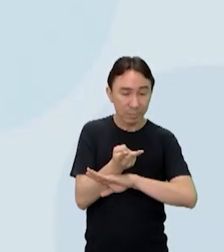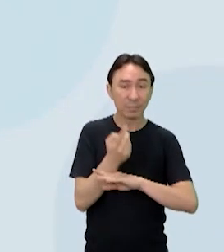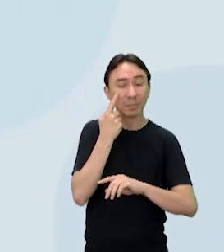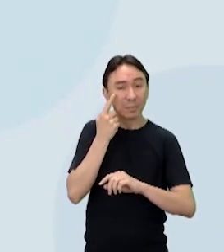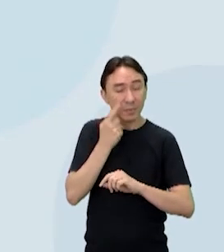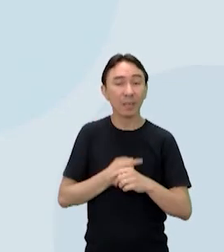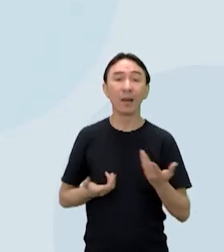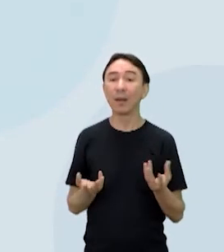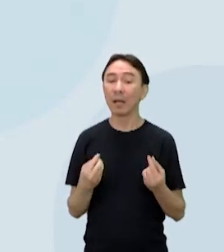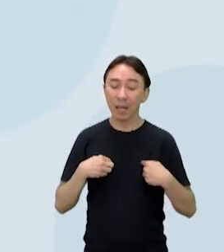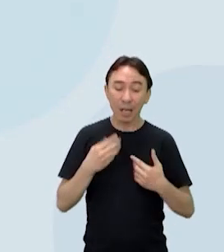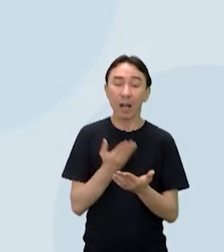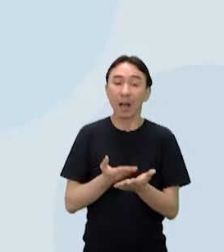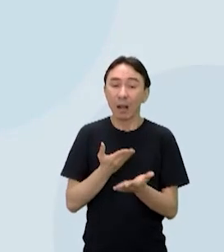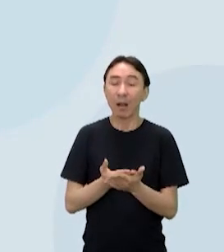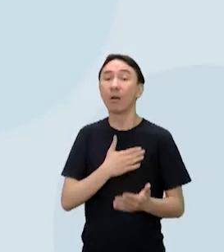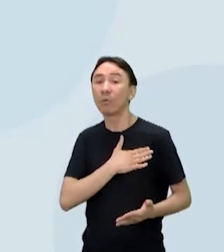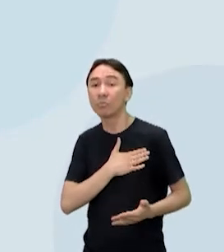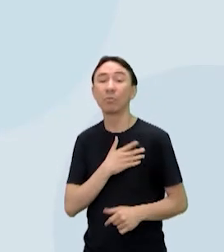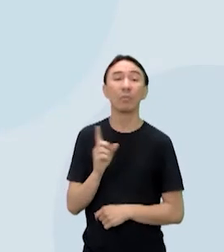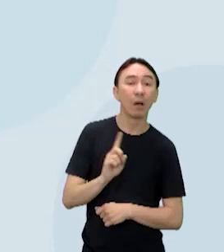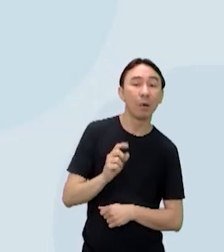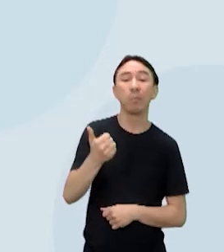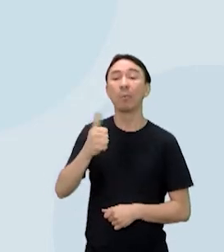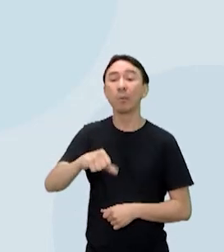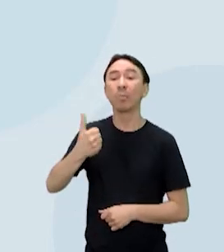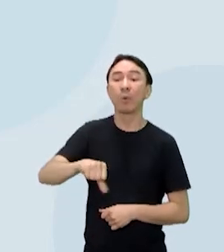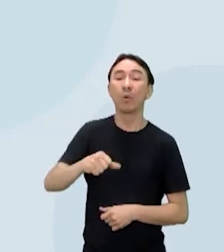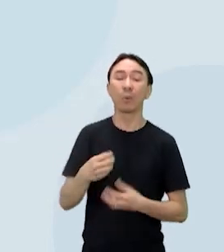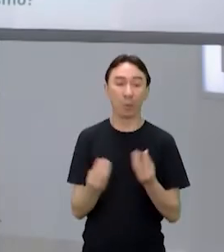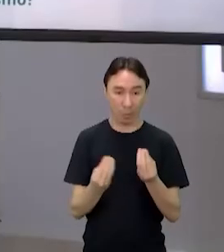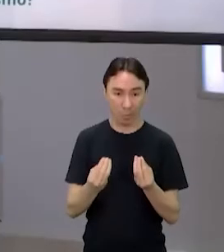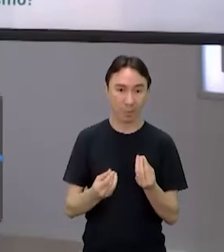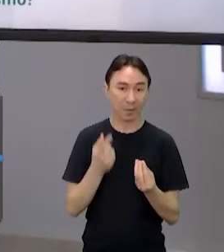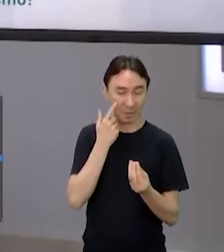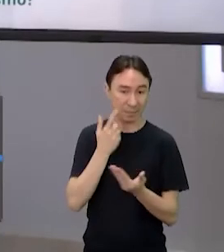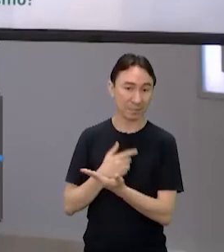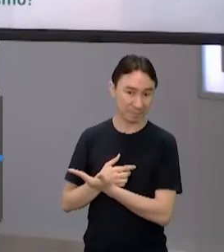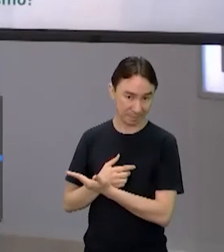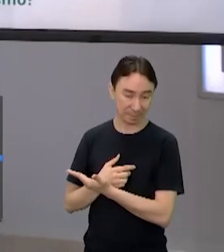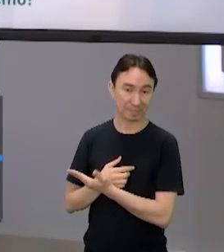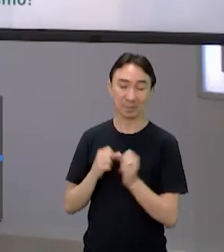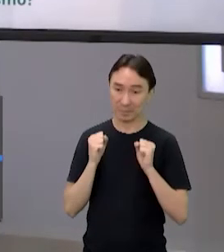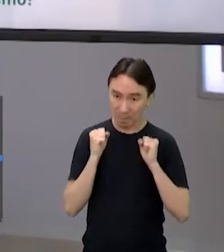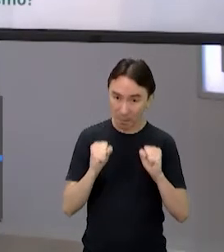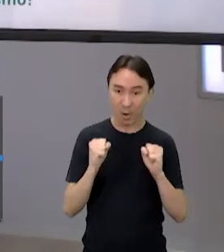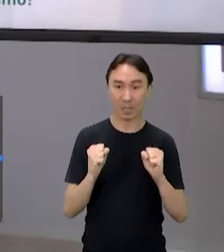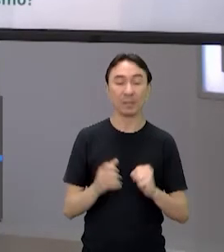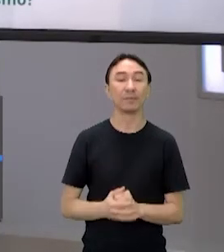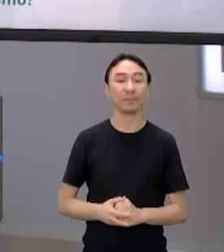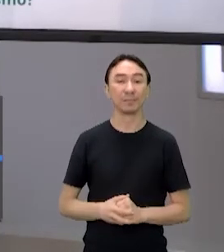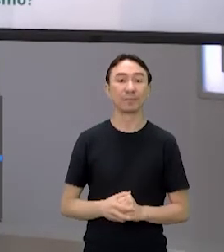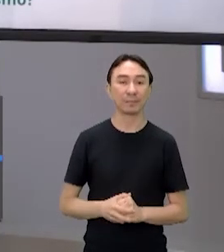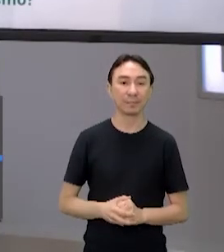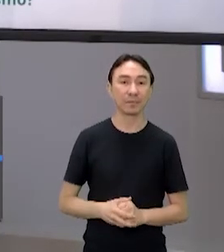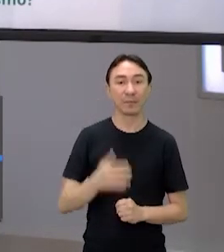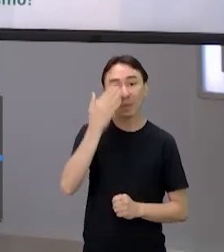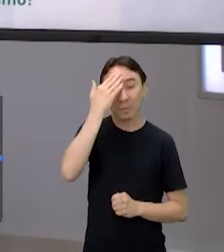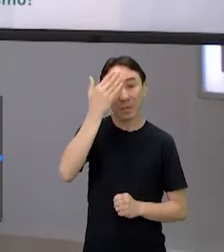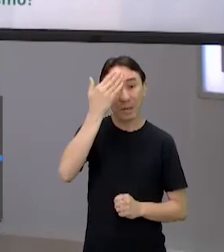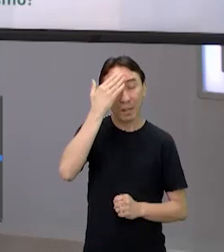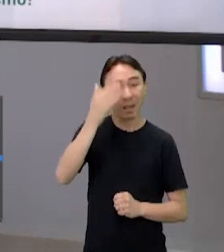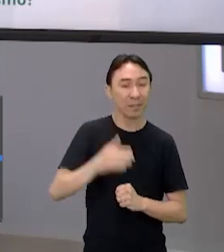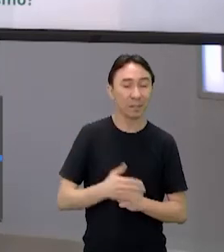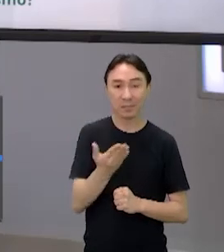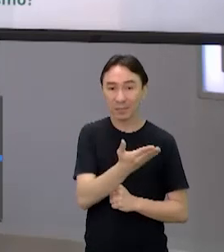aí acabou de assistir. Tem tanto o link de acesso quanto o QR Code para você fazer a avaliação. Gente, muito obrigada